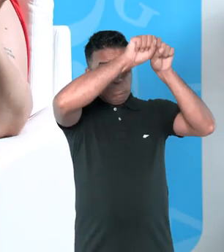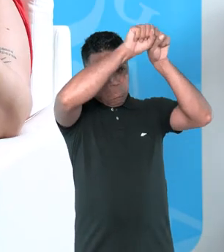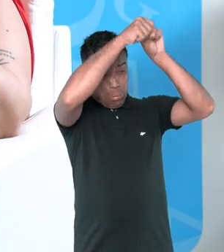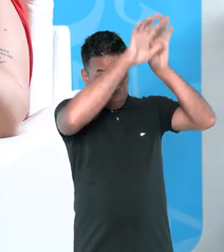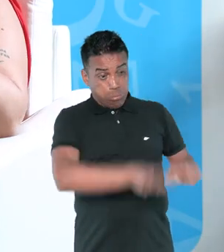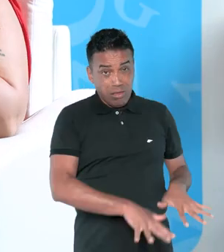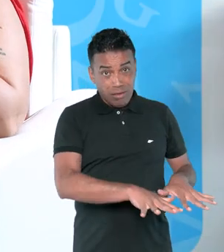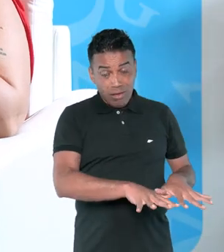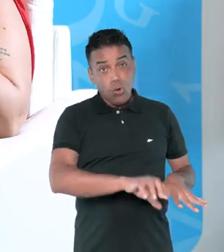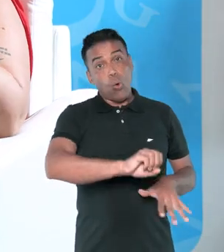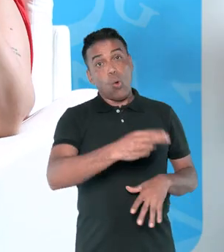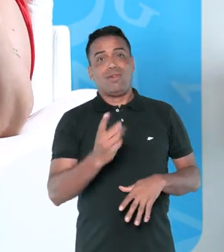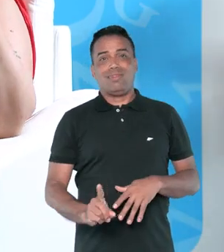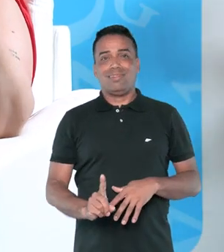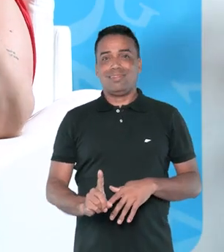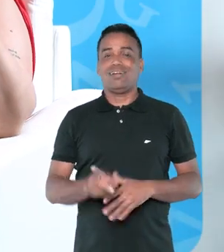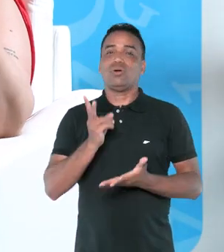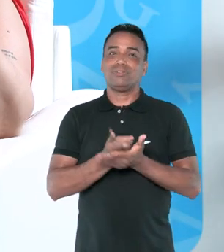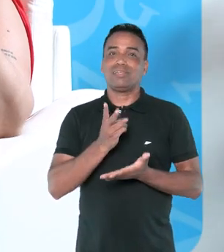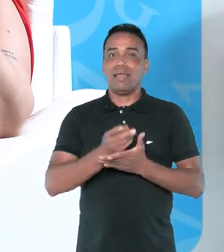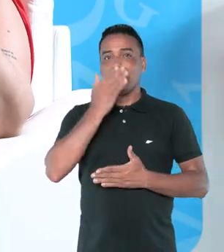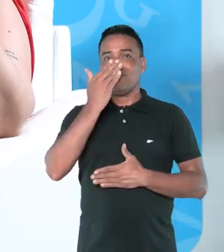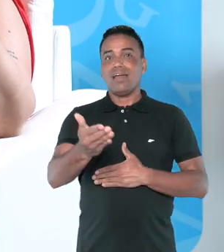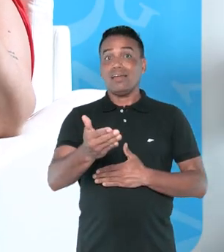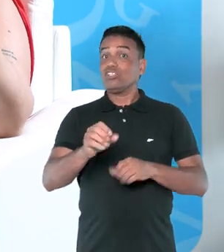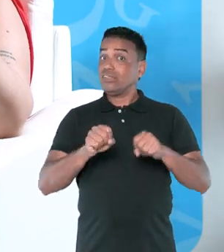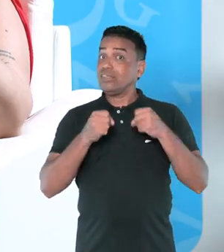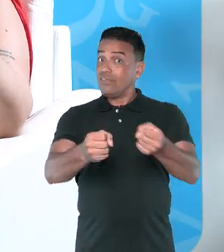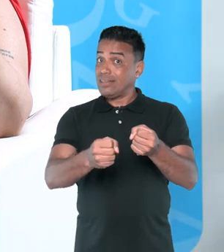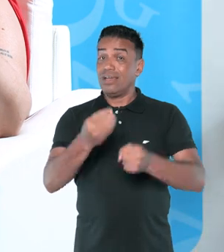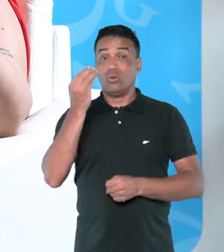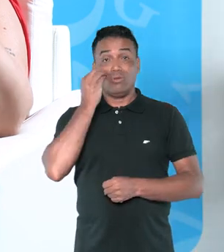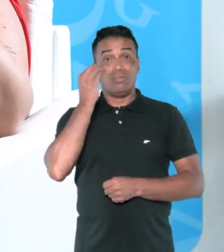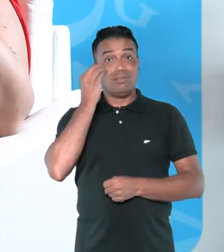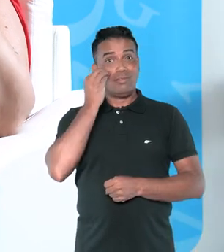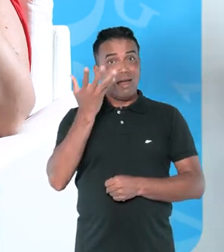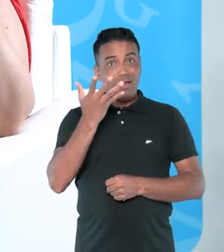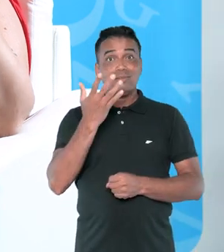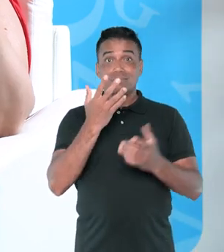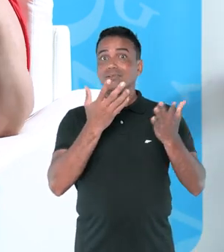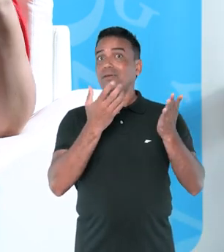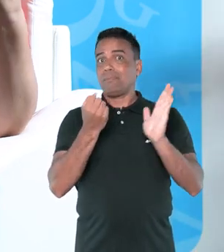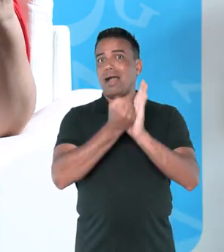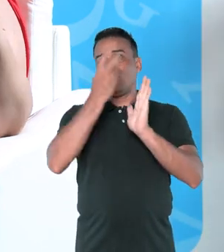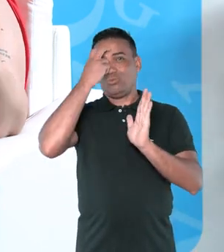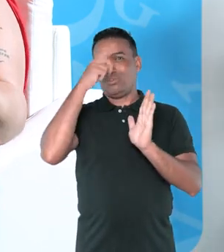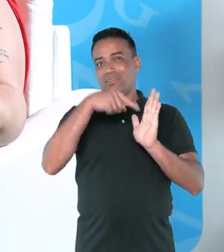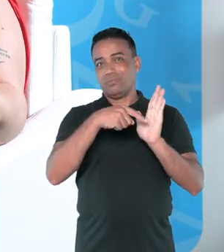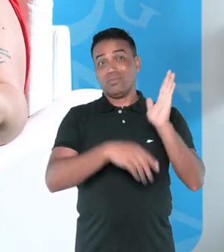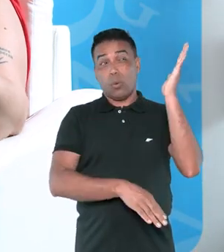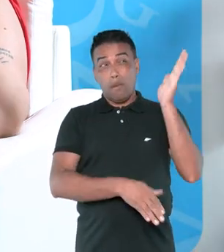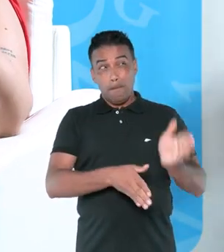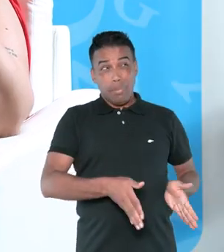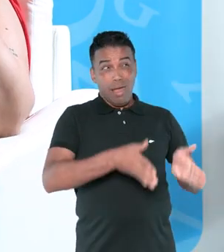deveria ser demolido ou não. E eu estava sempre na frente, se defendendo que se tentasse um restauro. No caso, como demorou muito, era um prédio muito